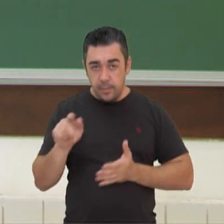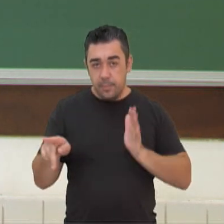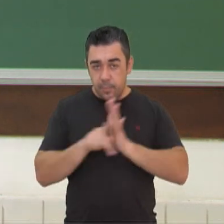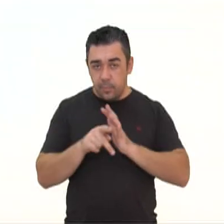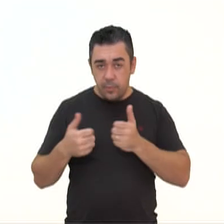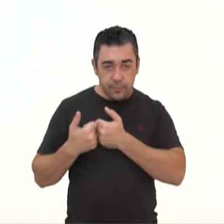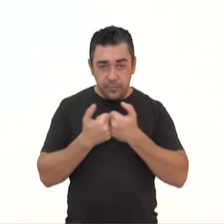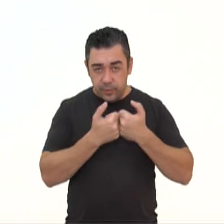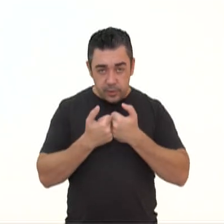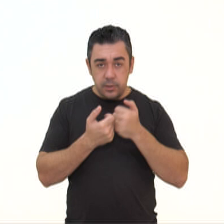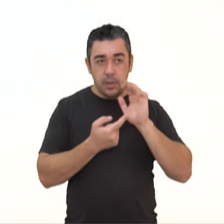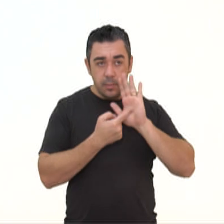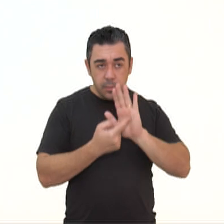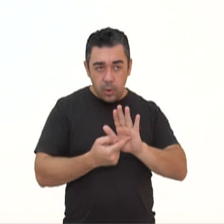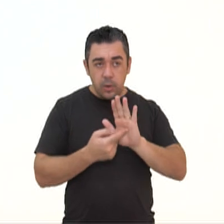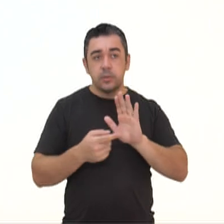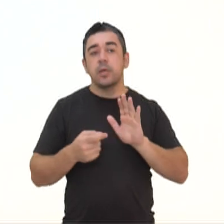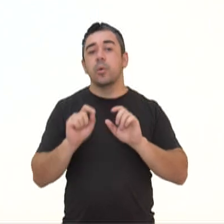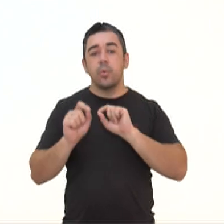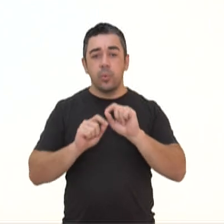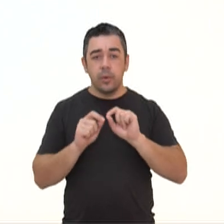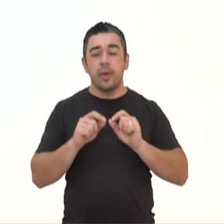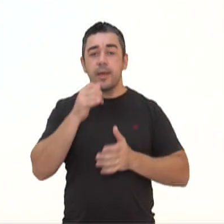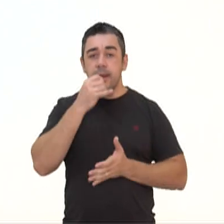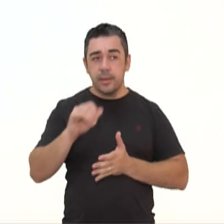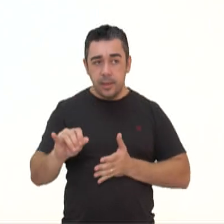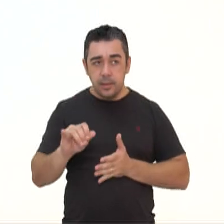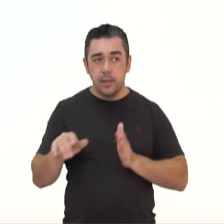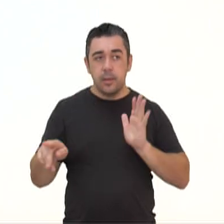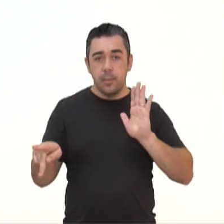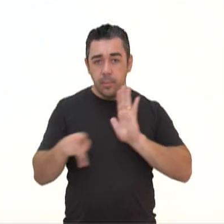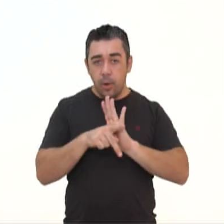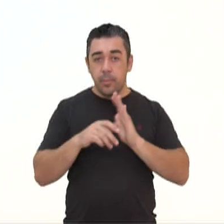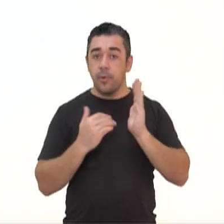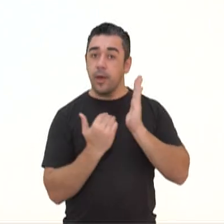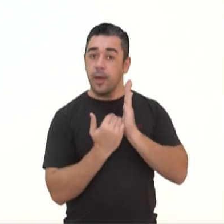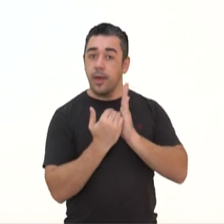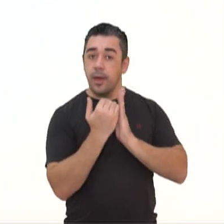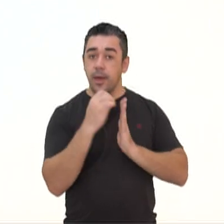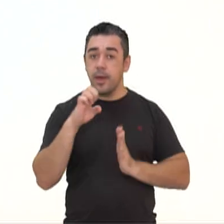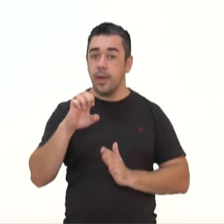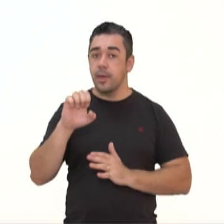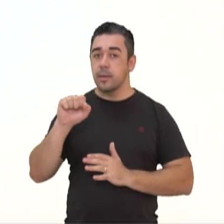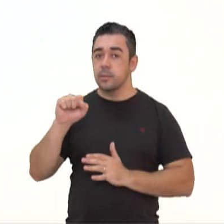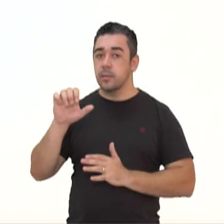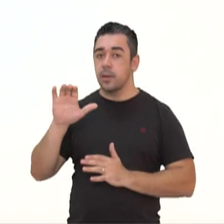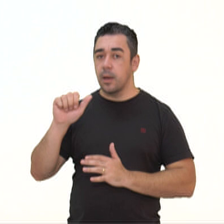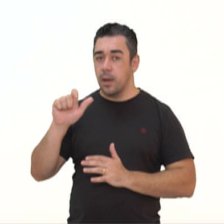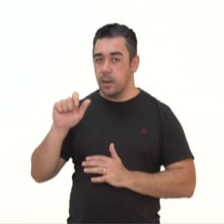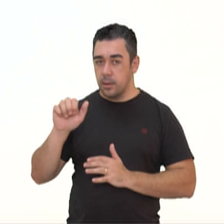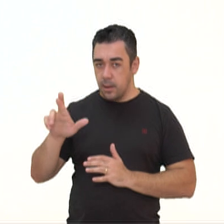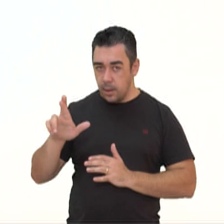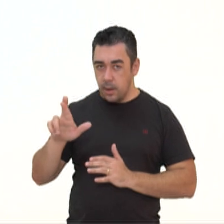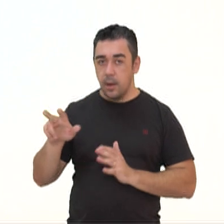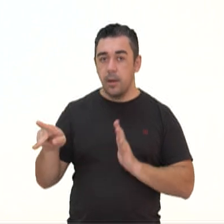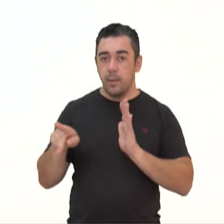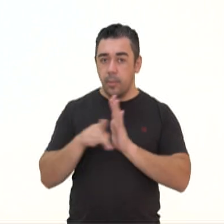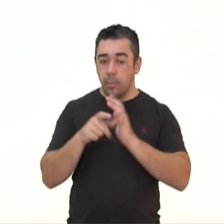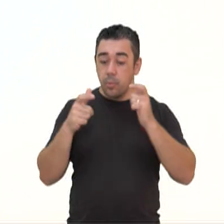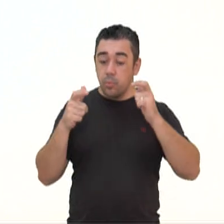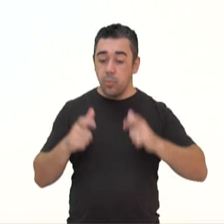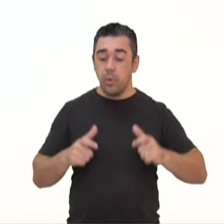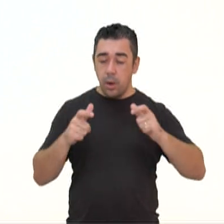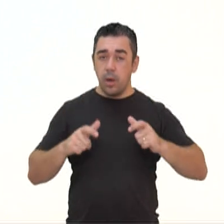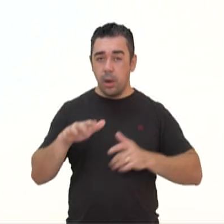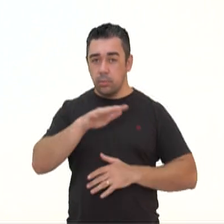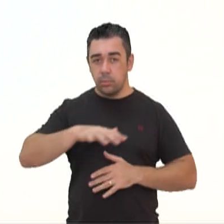física indica as propriedades elétricas escalares de determinado ponto do espaço? Então, que grandeza